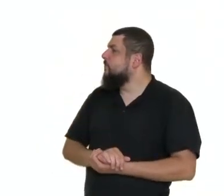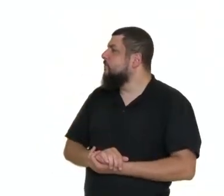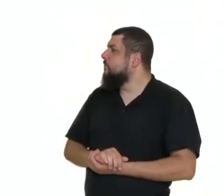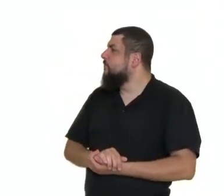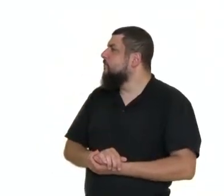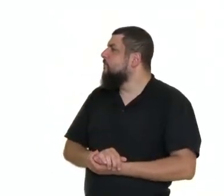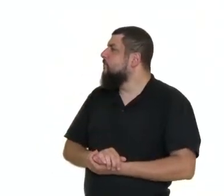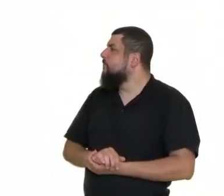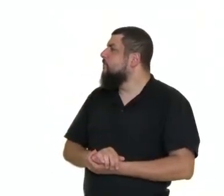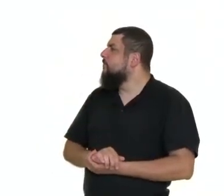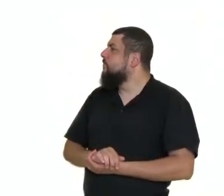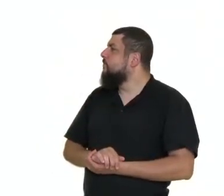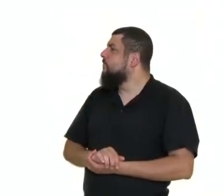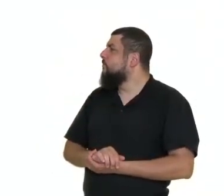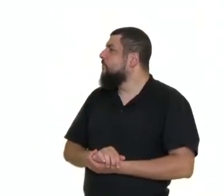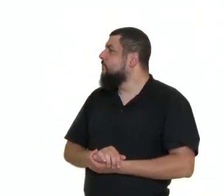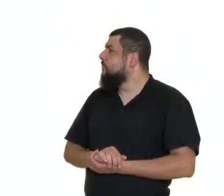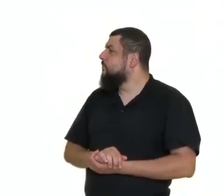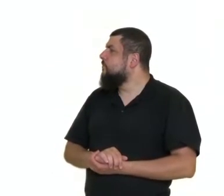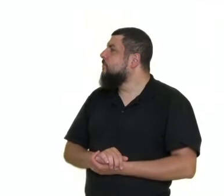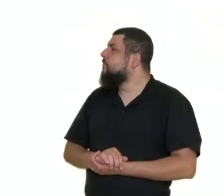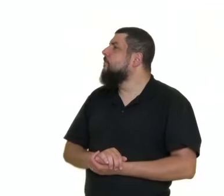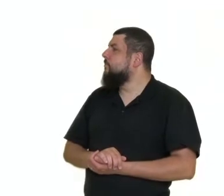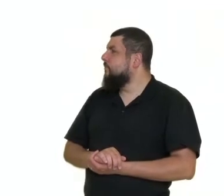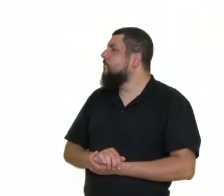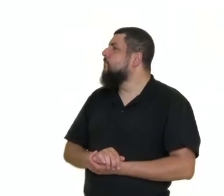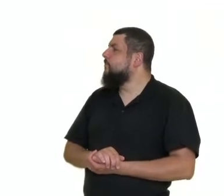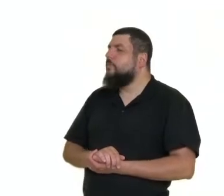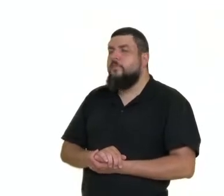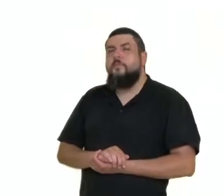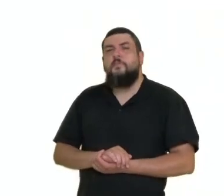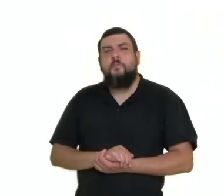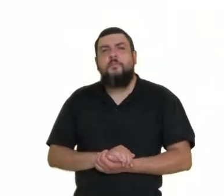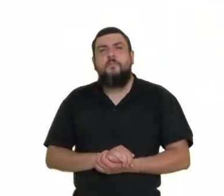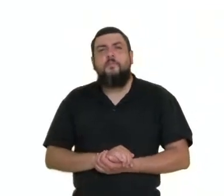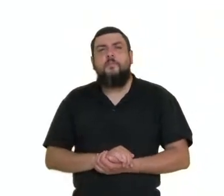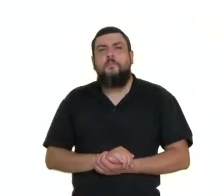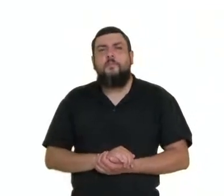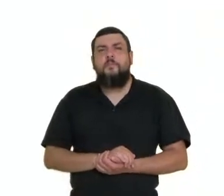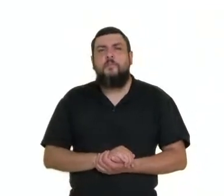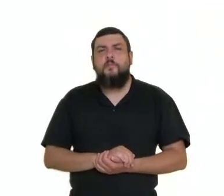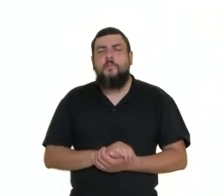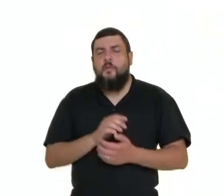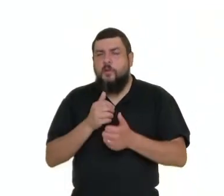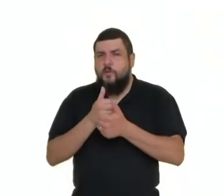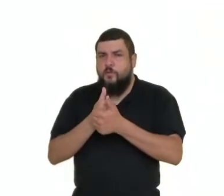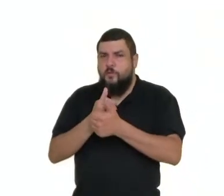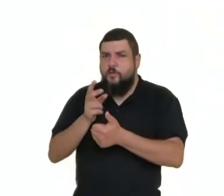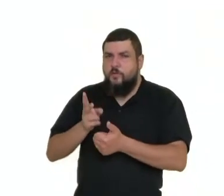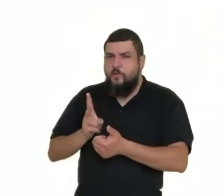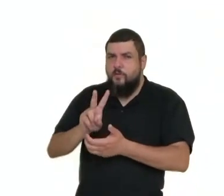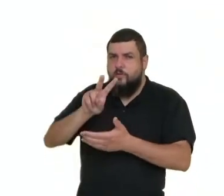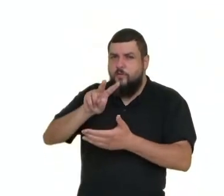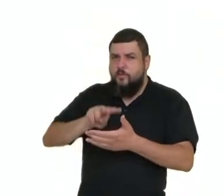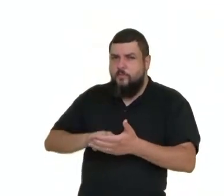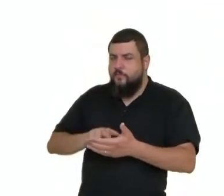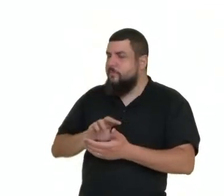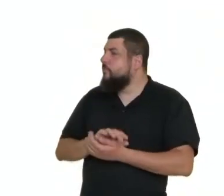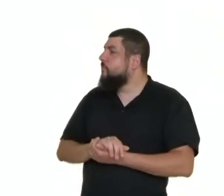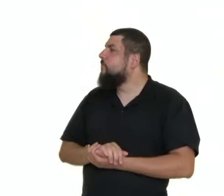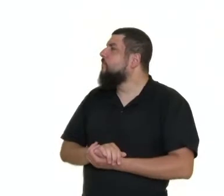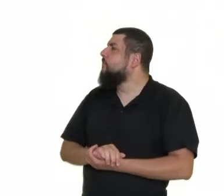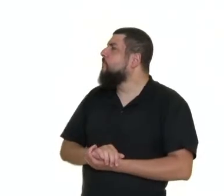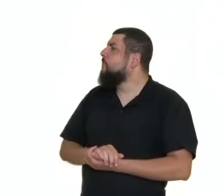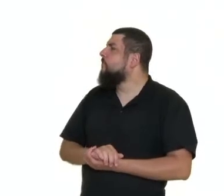ilho, ilha, no masculino e feminino também, tá? Em geral, serve para, olha aqui,